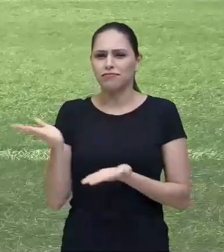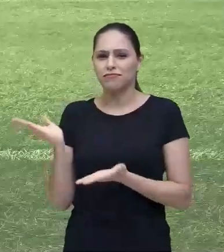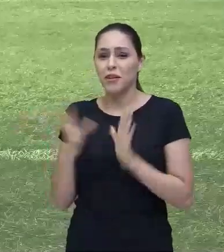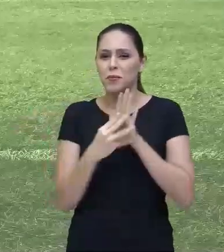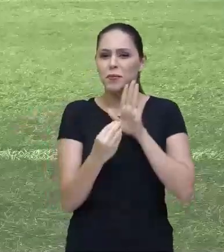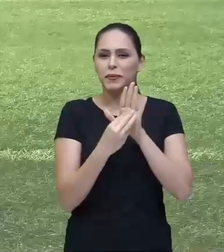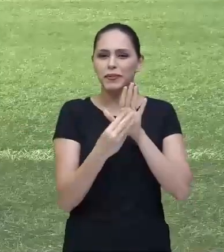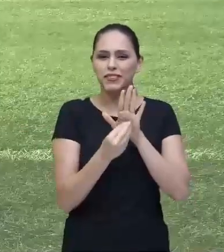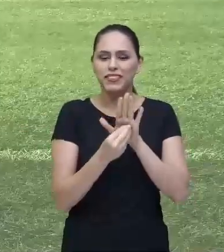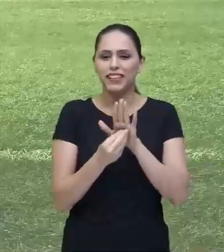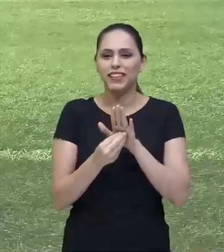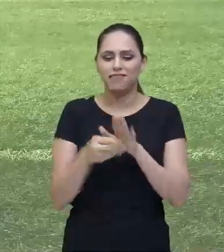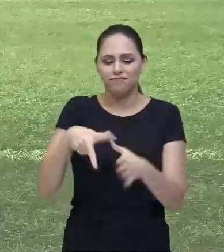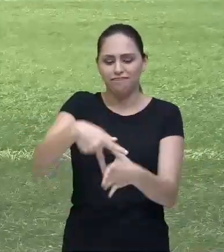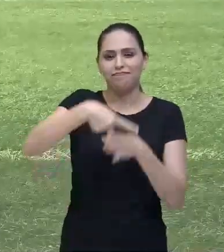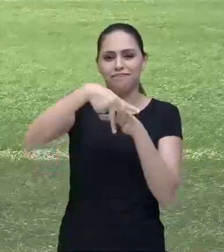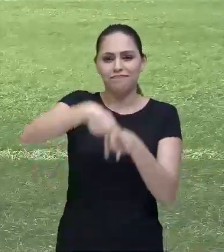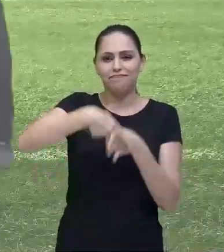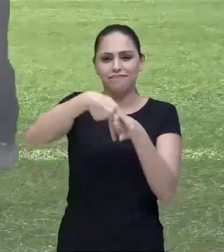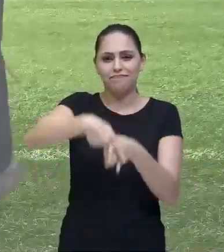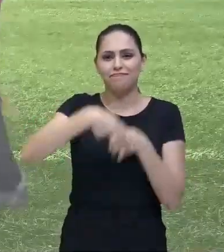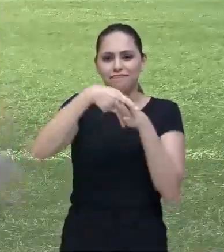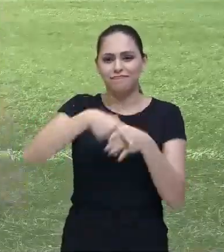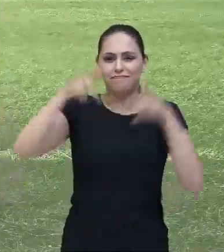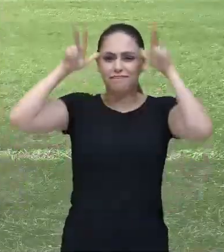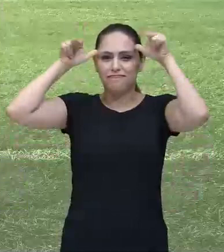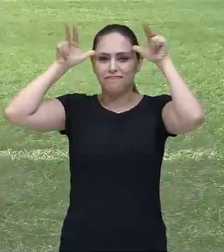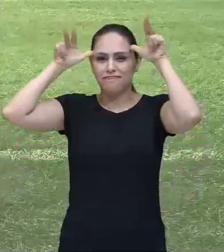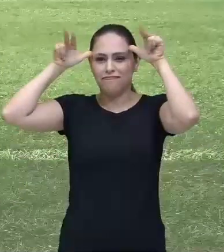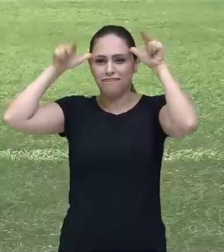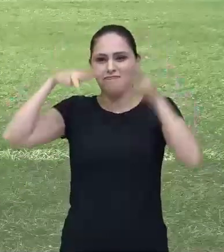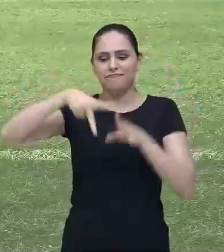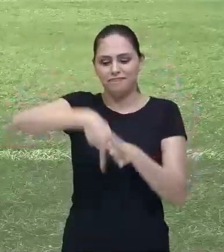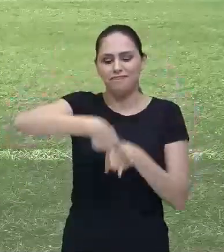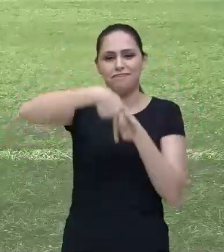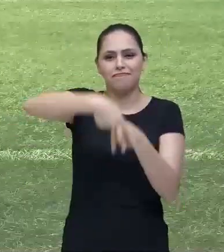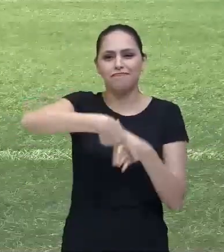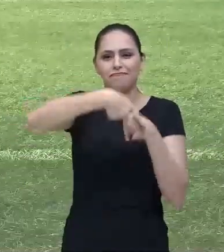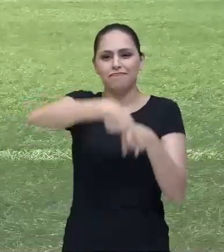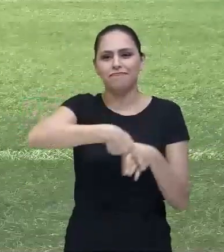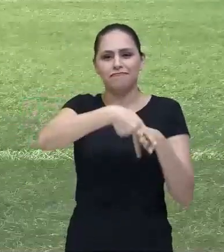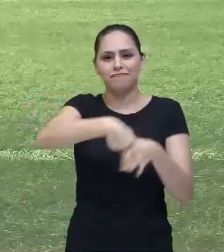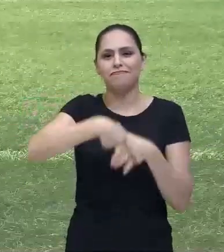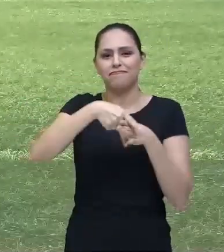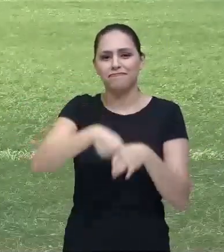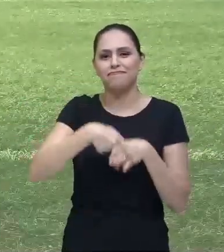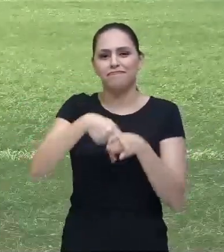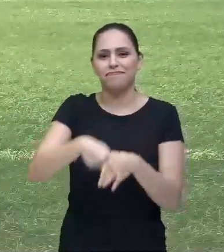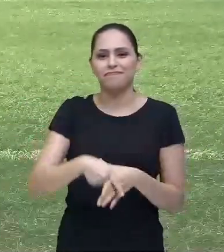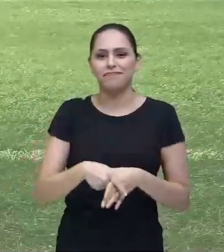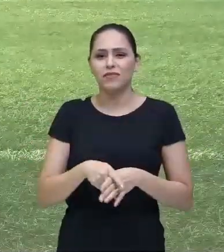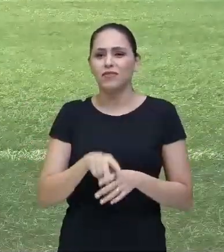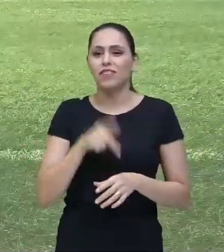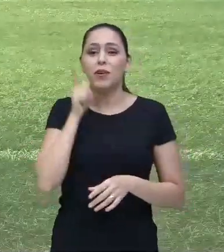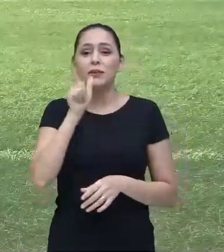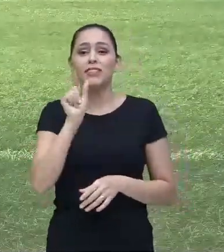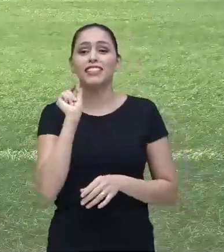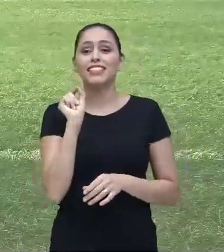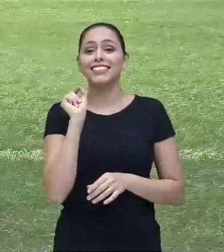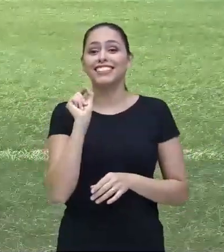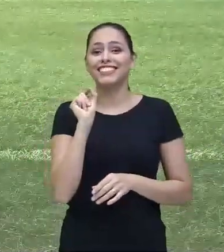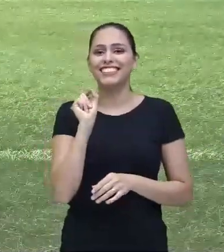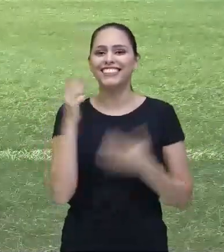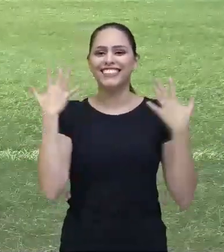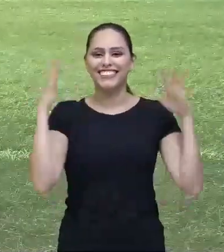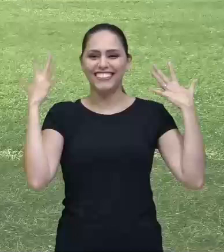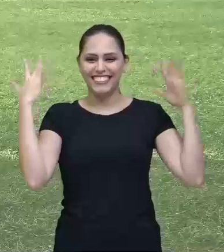vocês, crianças! Vocês vão ganhar mais rápido! Mais uma volta! Última volta! Última volta! Atenção! Quem será que vai ganhar? Prepara! Prepara!